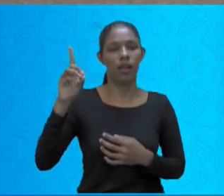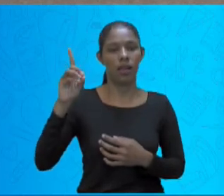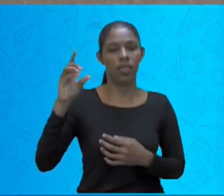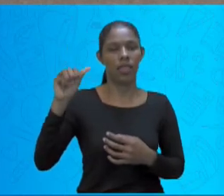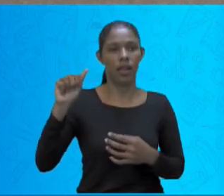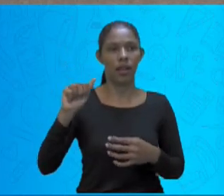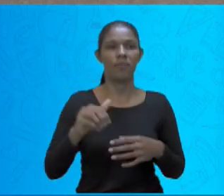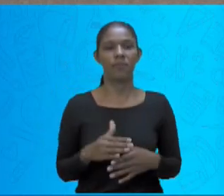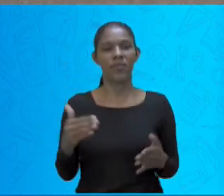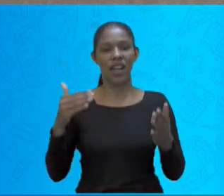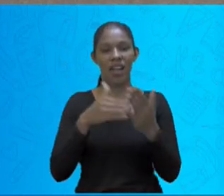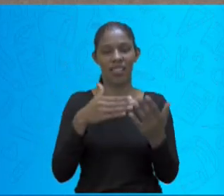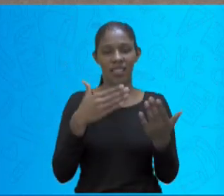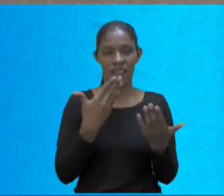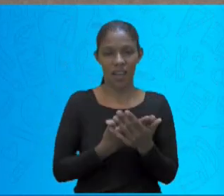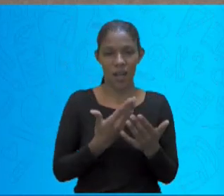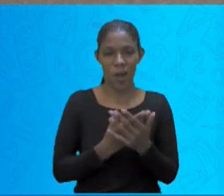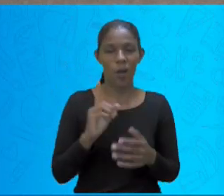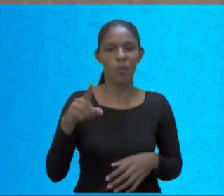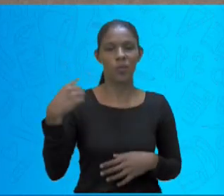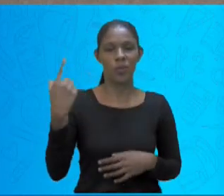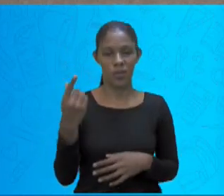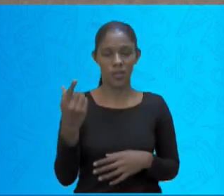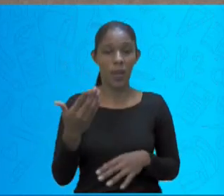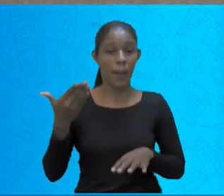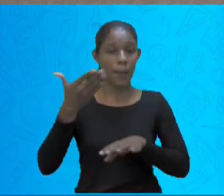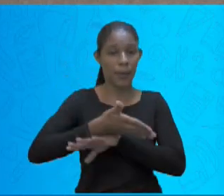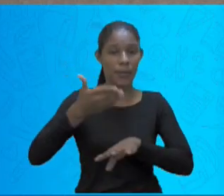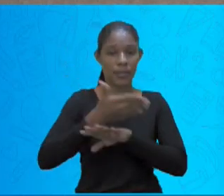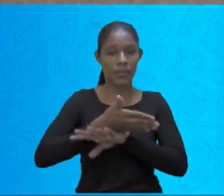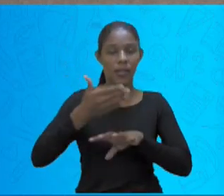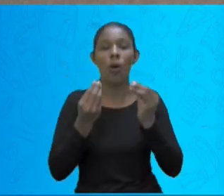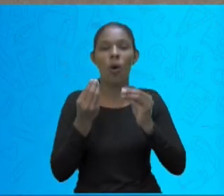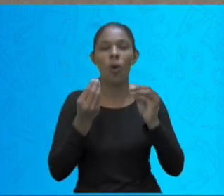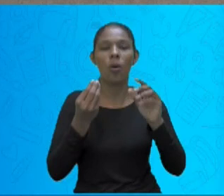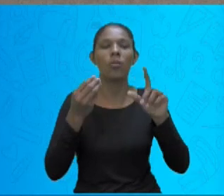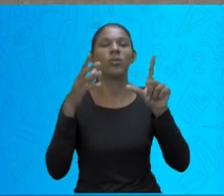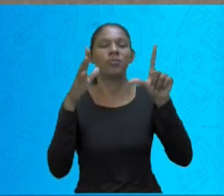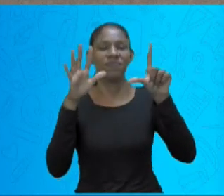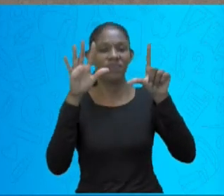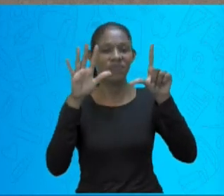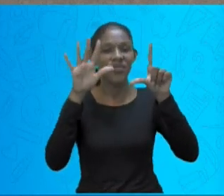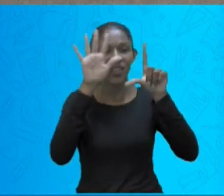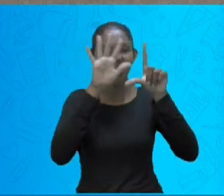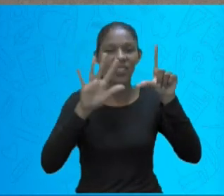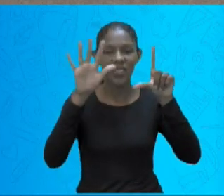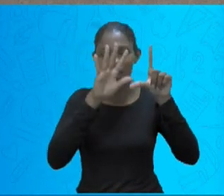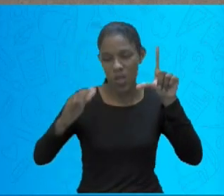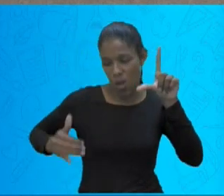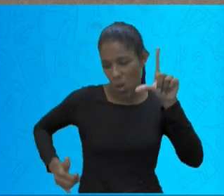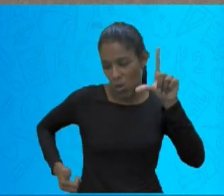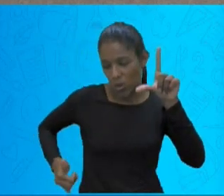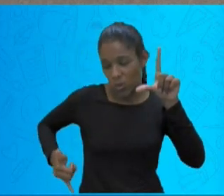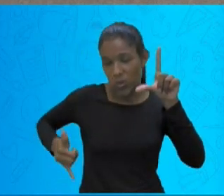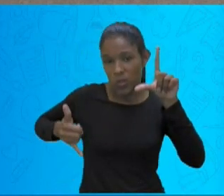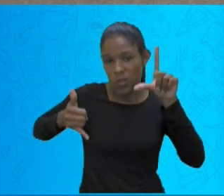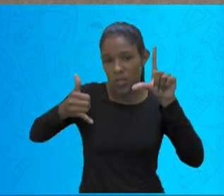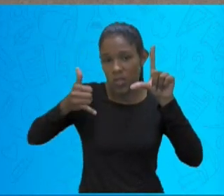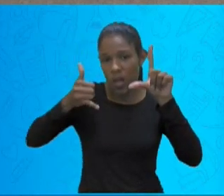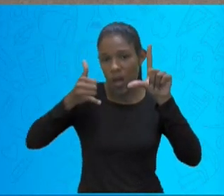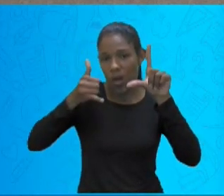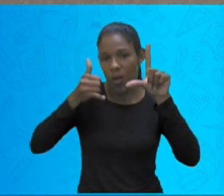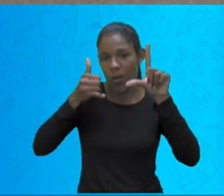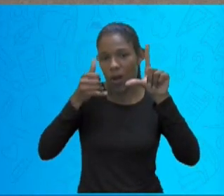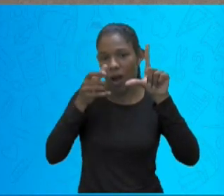Até a próxima. E para acessar a nossa plataforma SMED-GV, basta apontar a câmera do seu celular